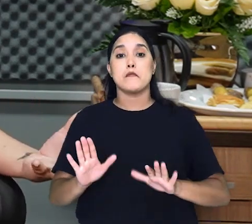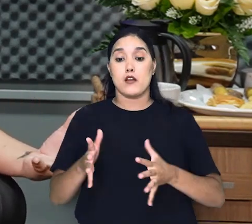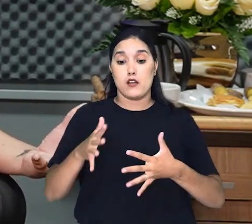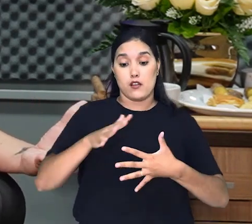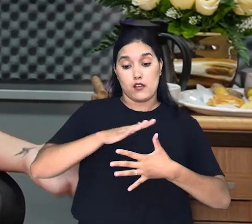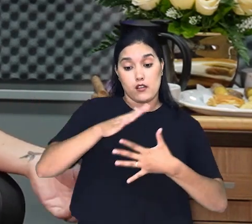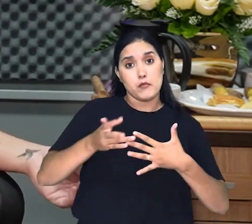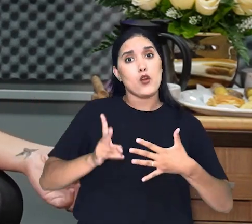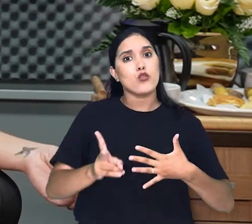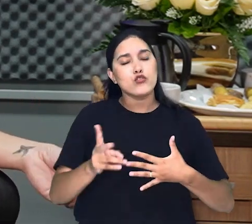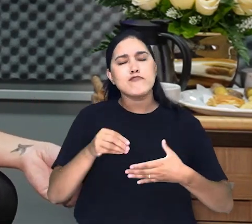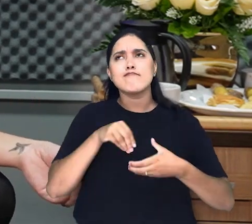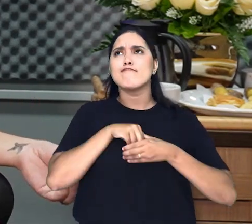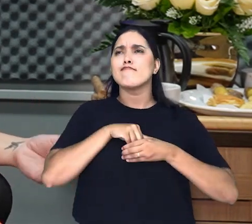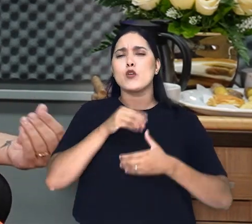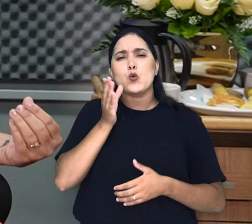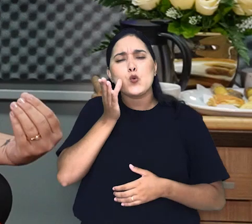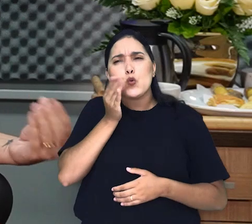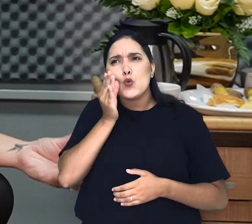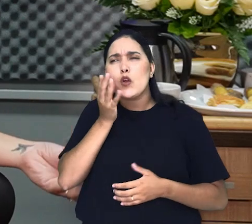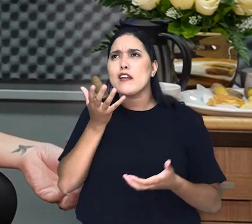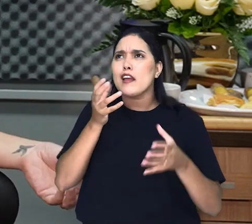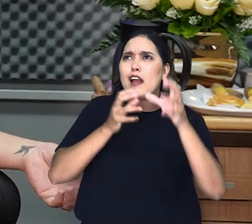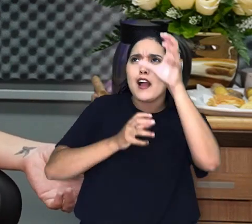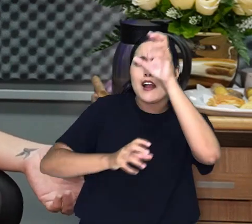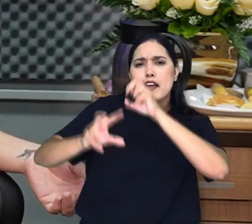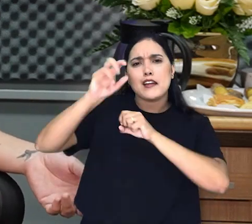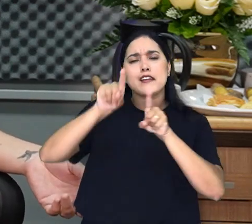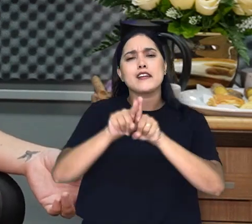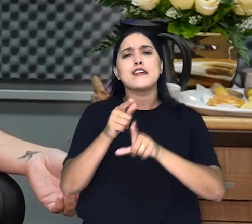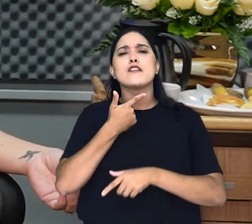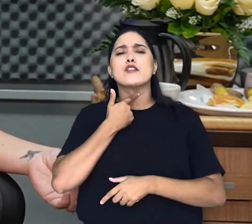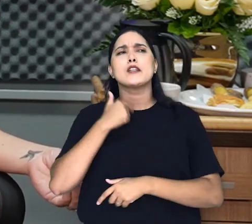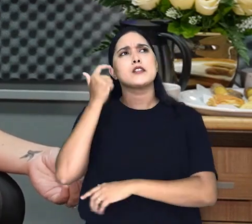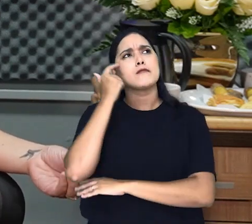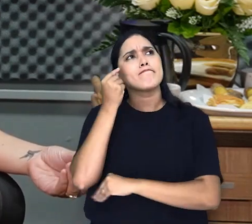buscando informações. A internet me ajudou muito